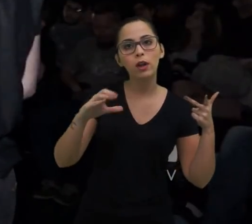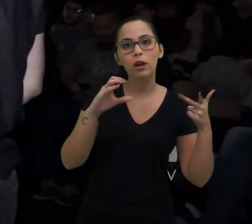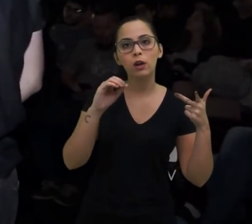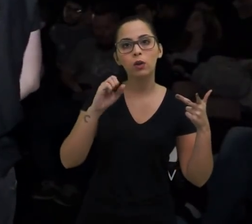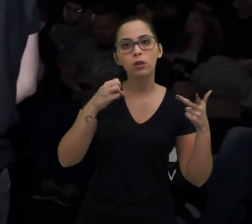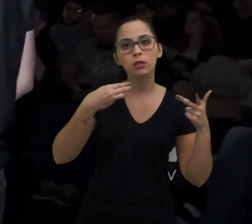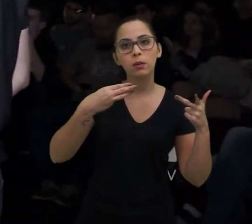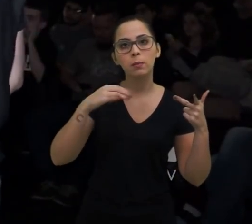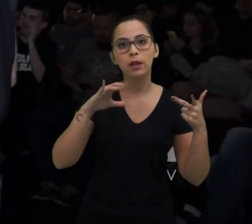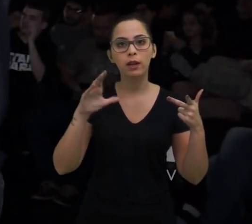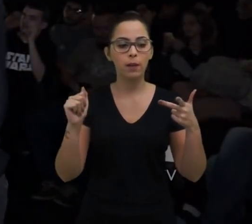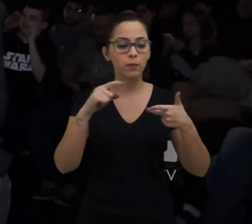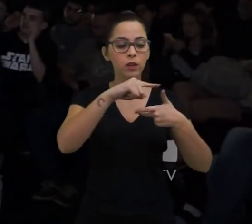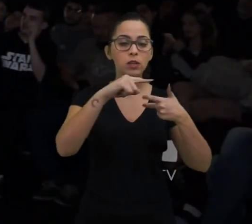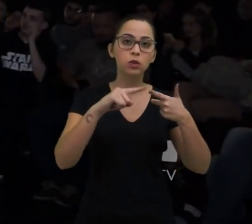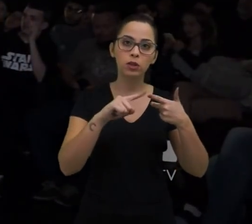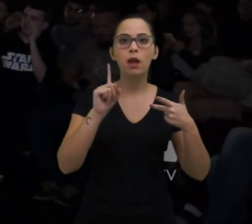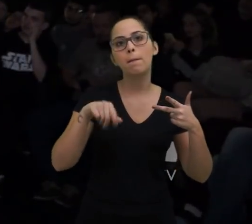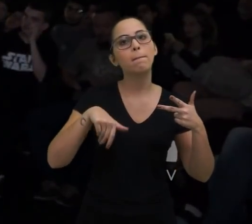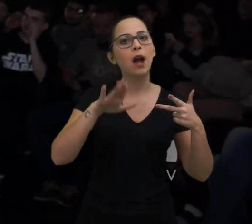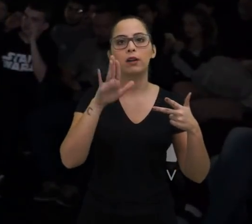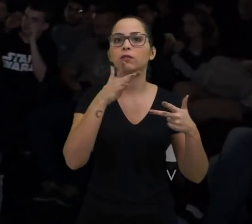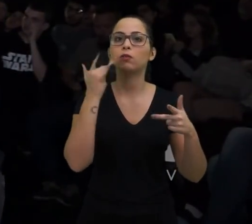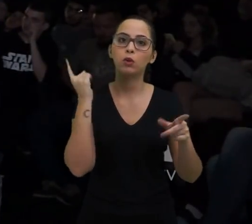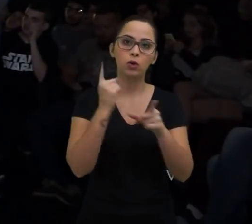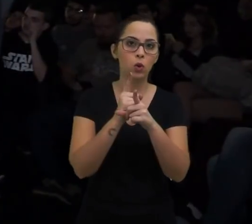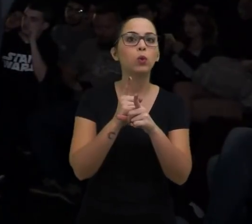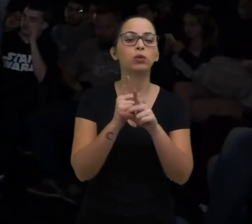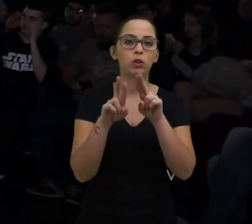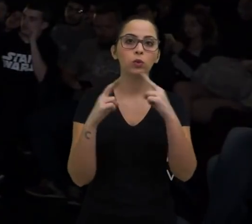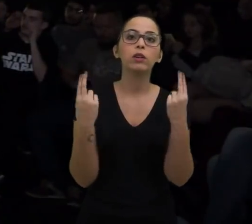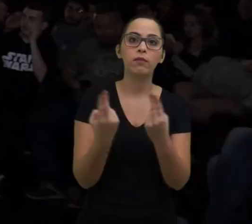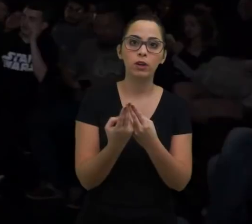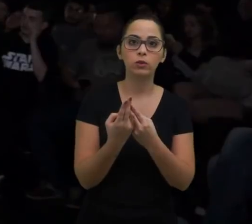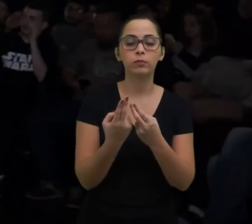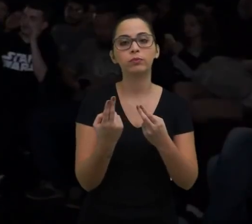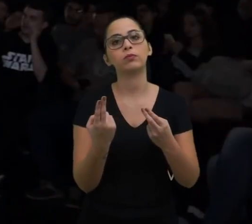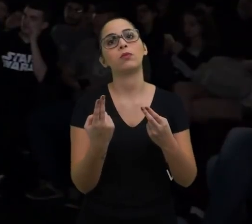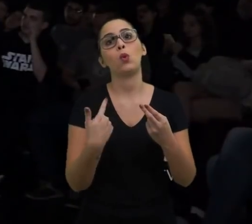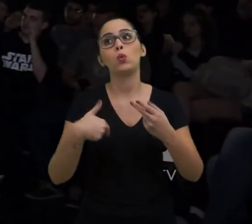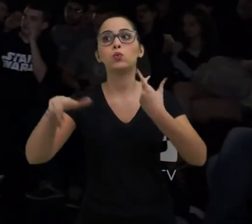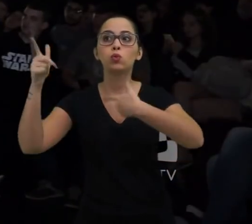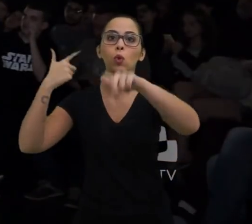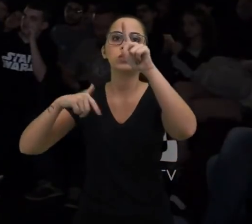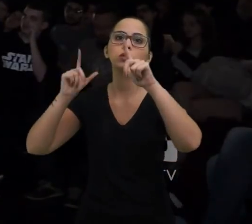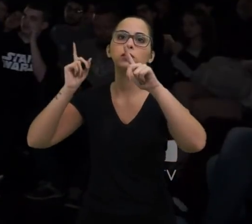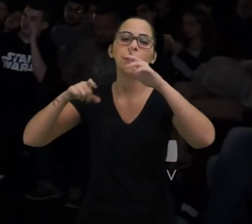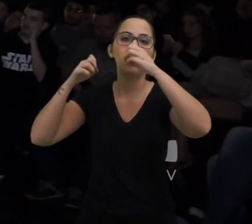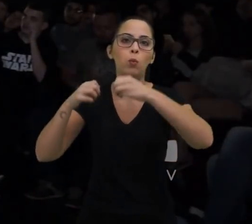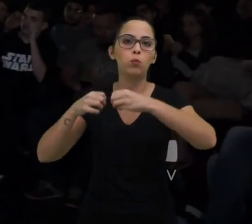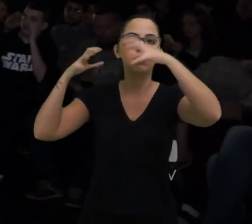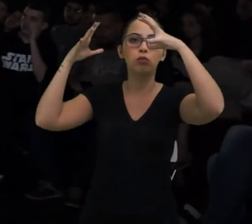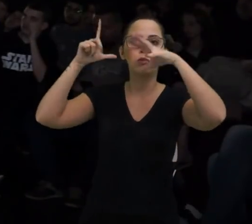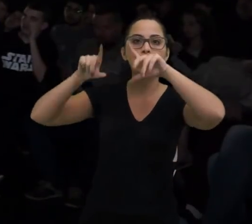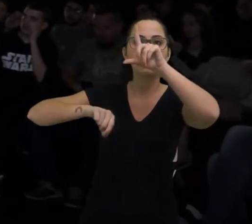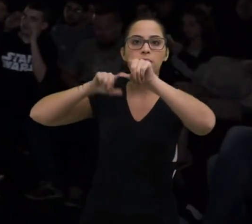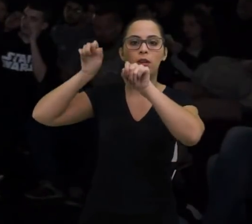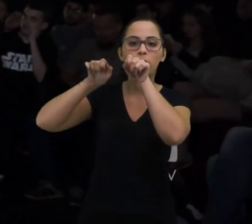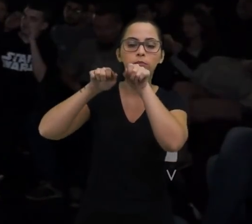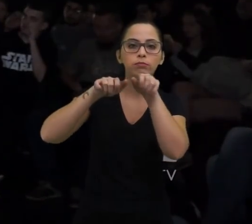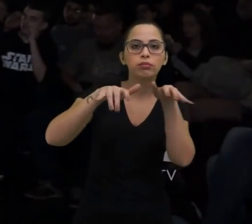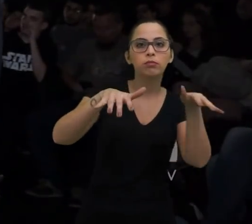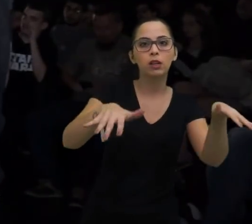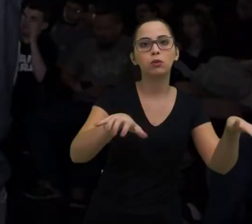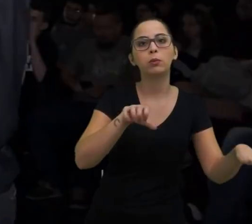Uma vez que esse material entrou no buraco negro, ele não libera nada. Tá? Não é o buraco negro que está liberando energia nenhuma, é o material que está ali perto dele,